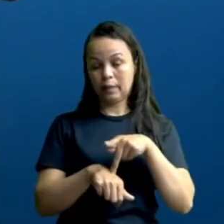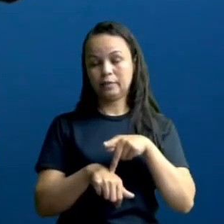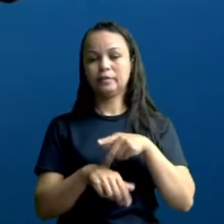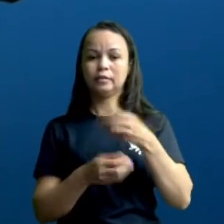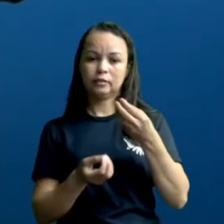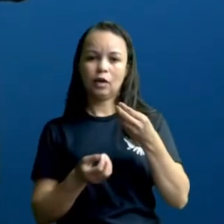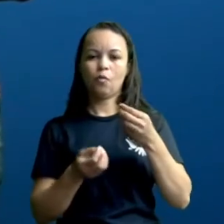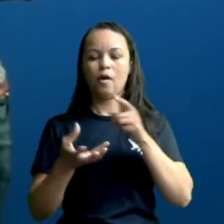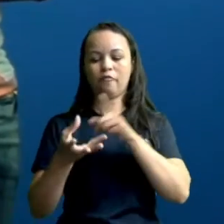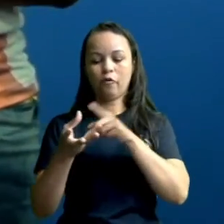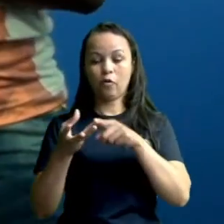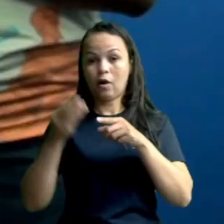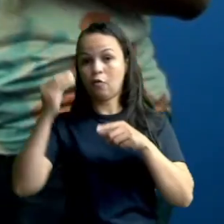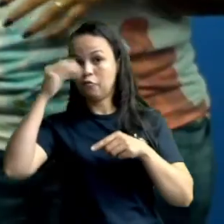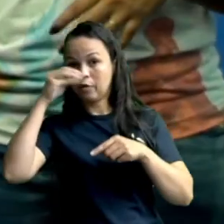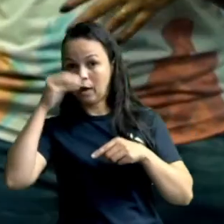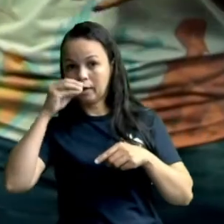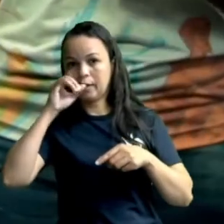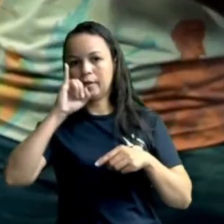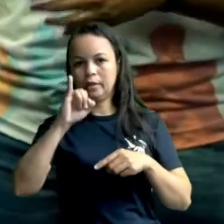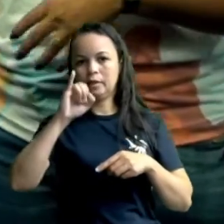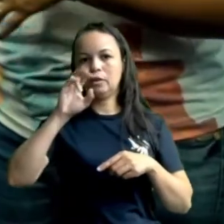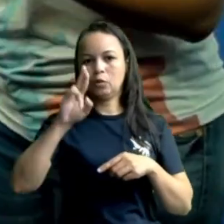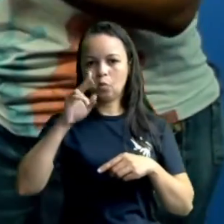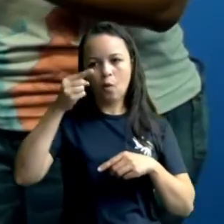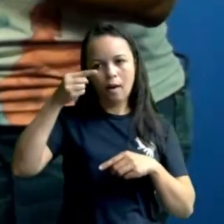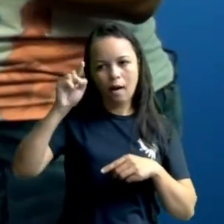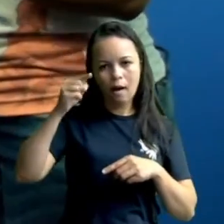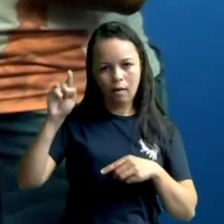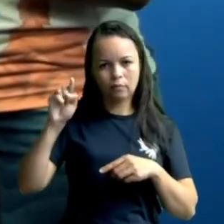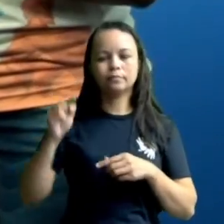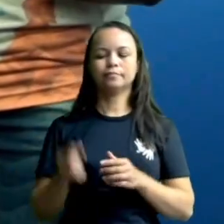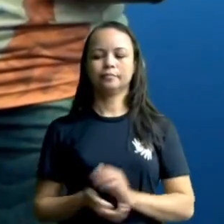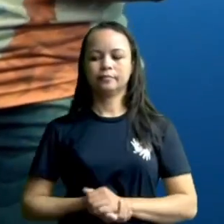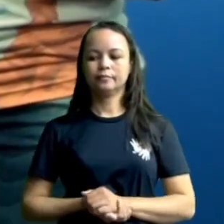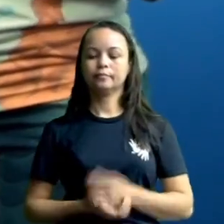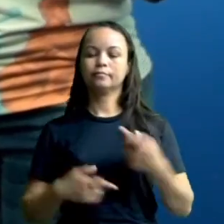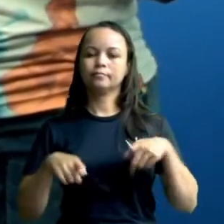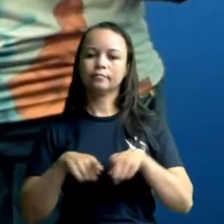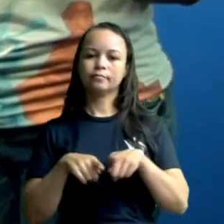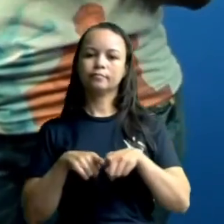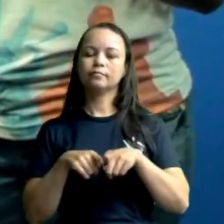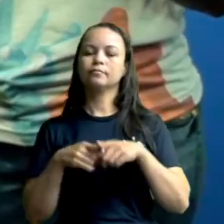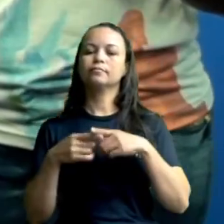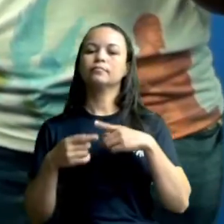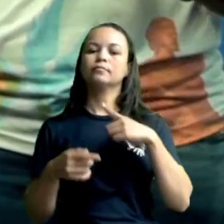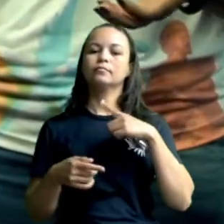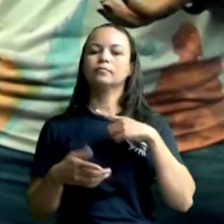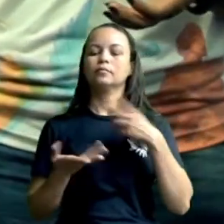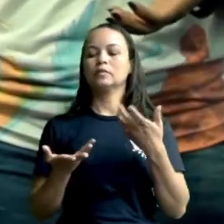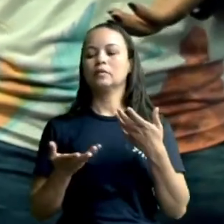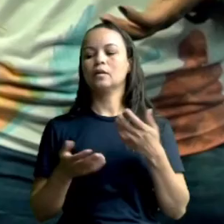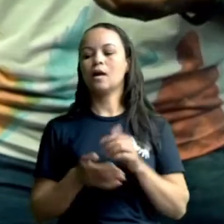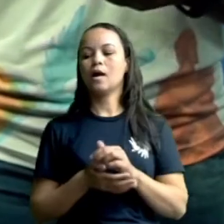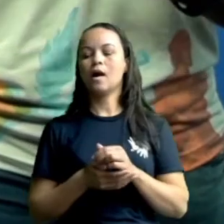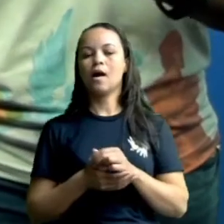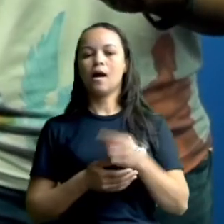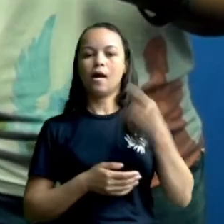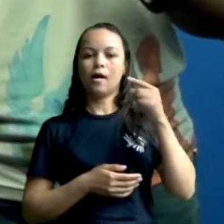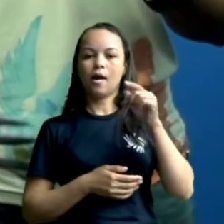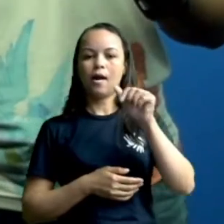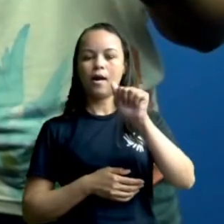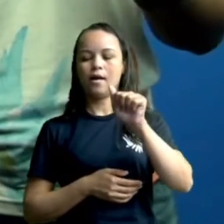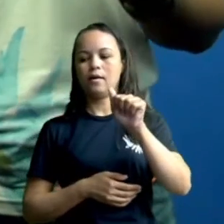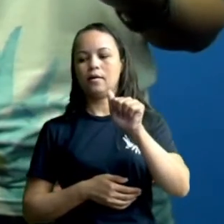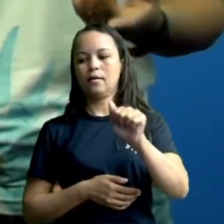o U, tá certo? E aí, a gente também tem o chamado acento diacrítico,